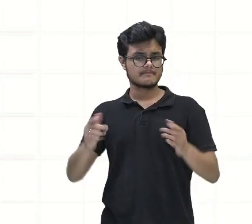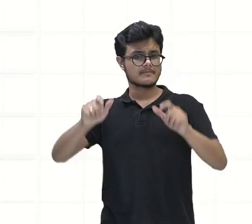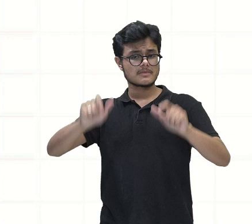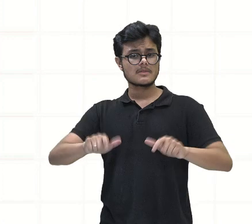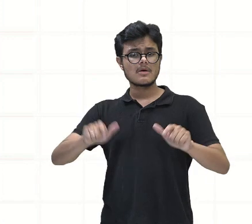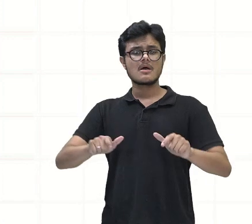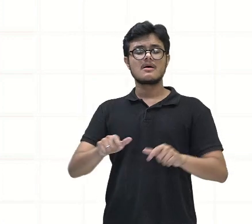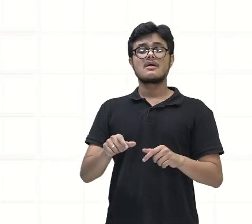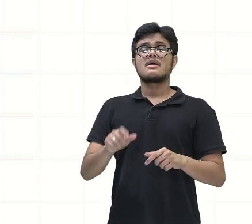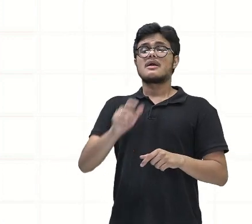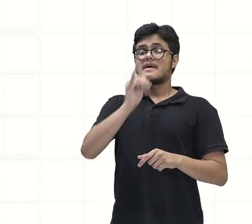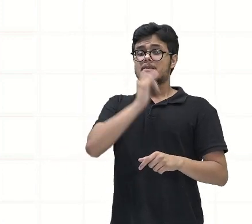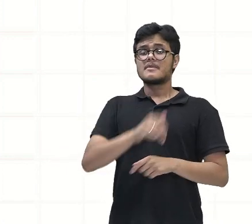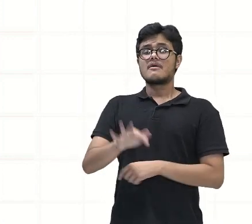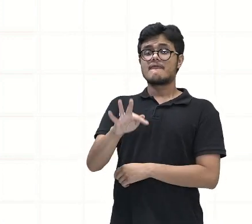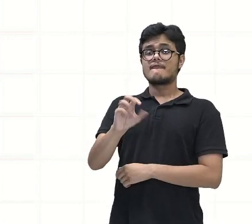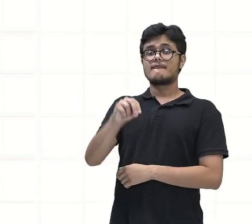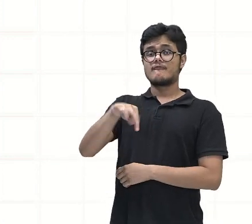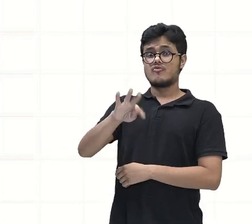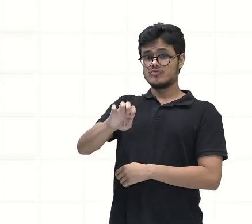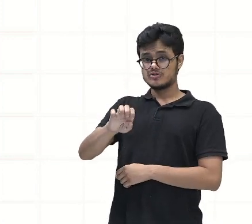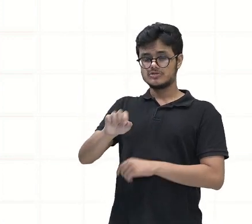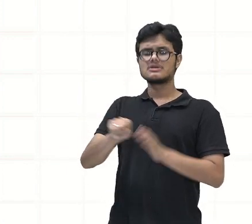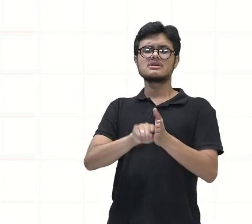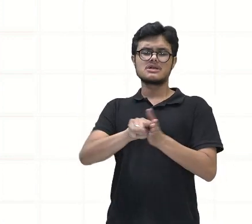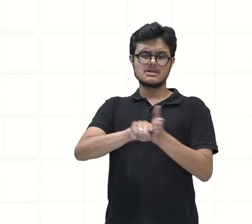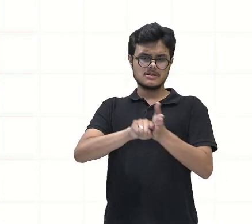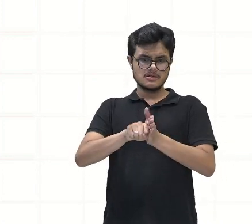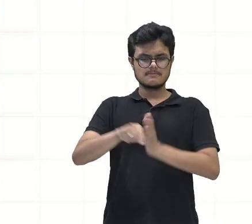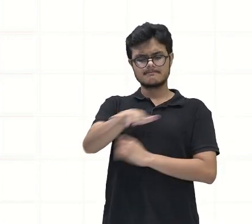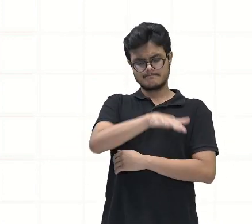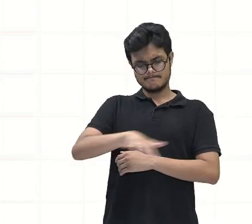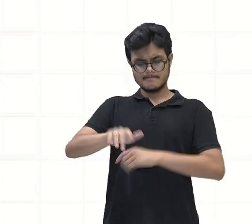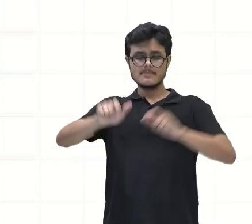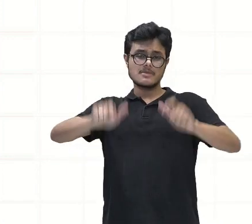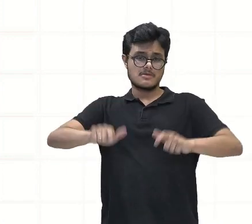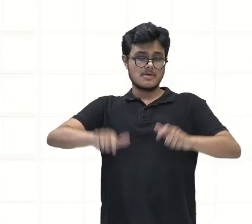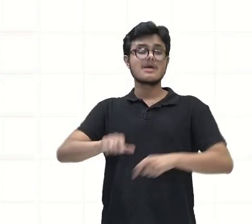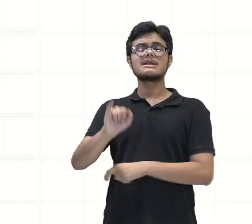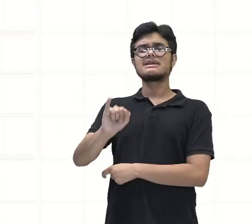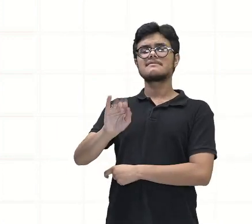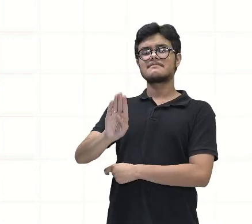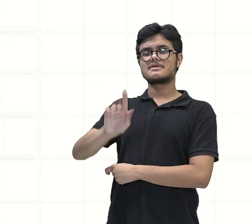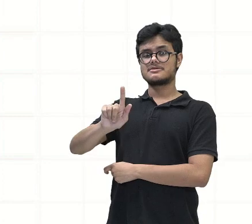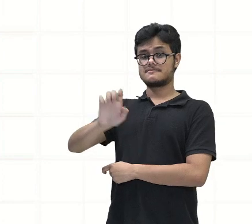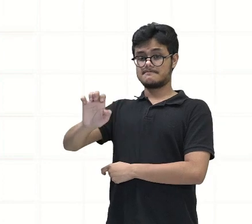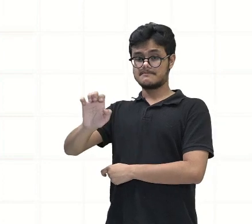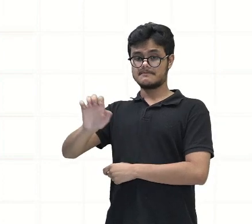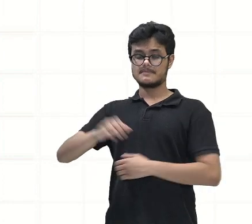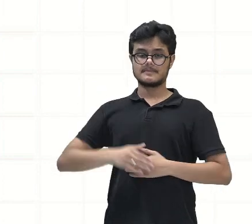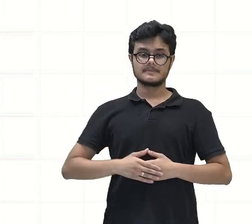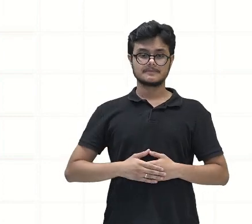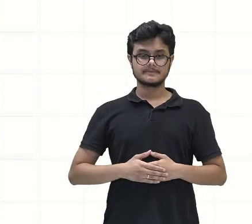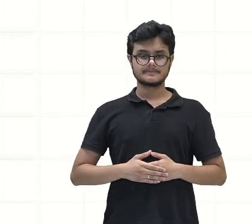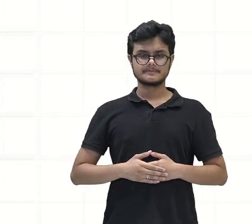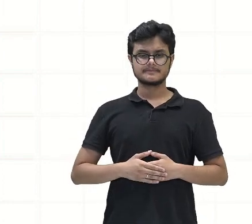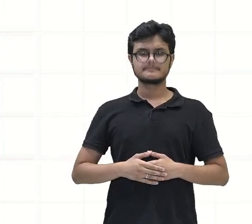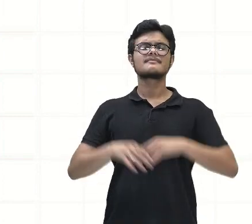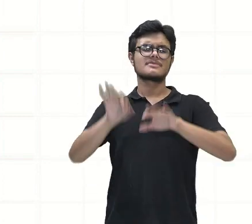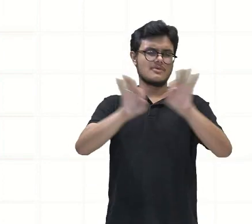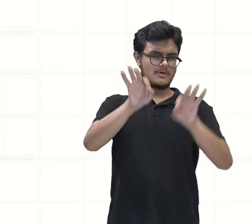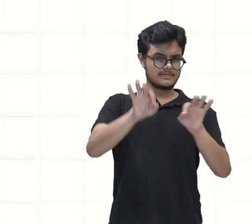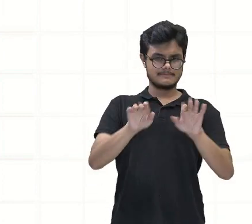do mapa que é o IBGE Deixa eu só dar uma ajeitada aqui né para ficar mais